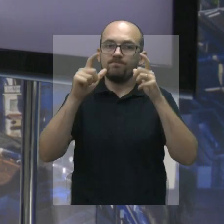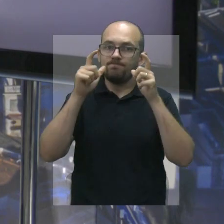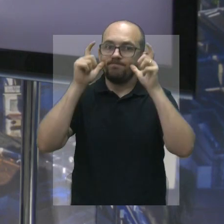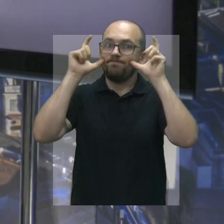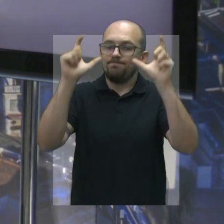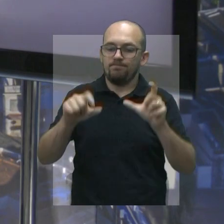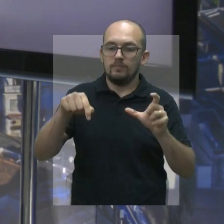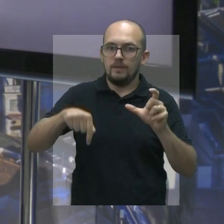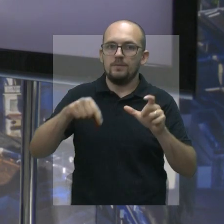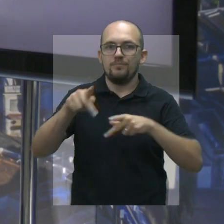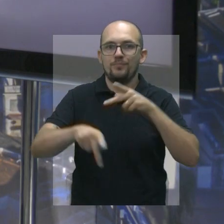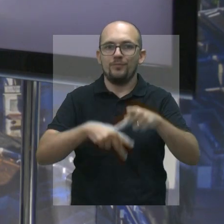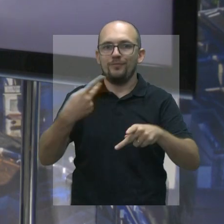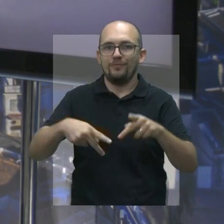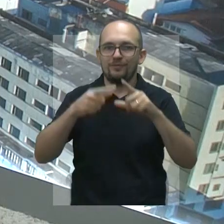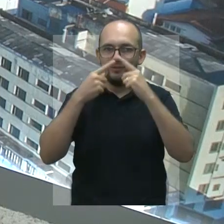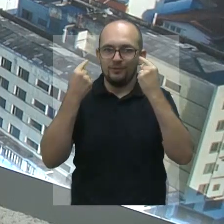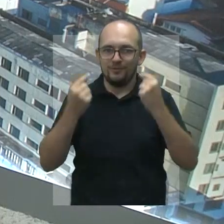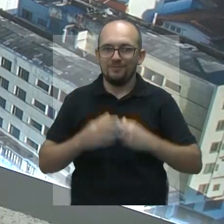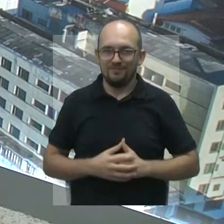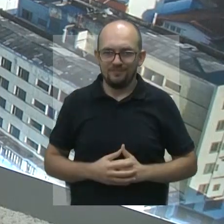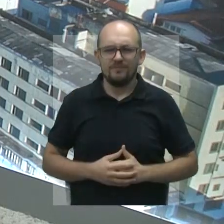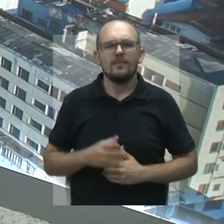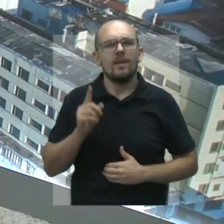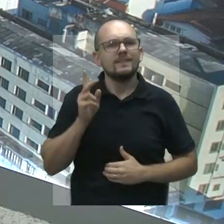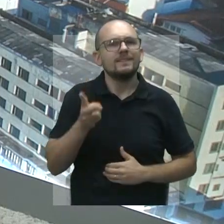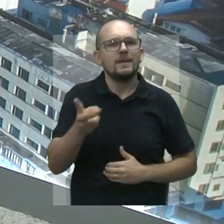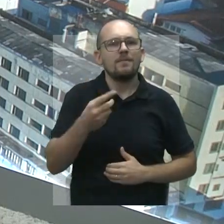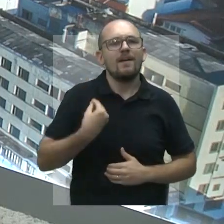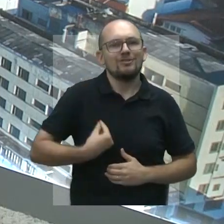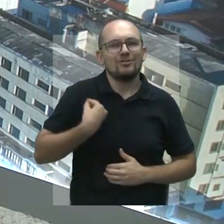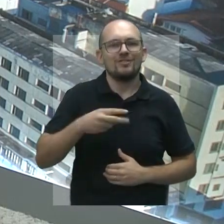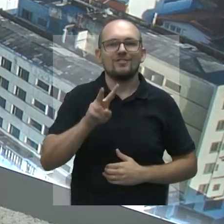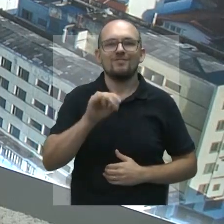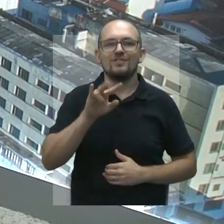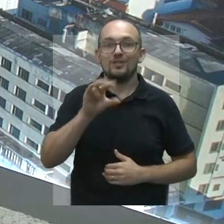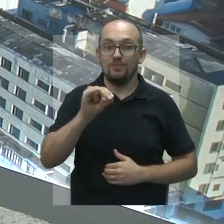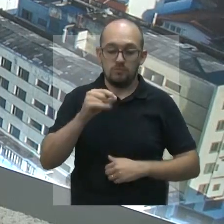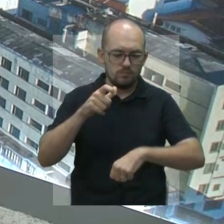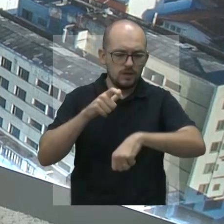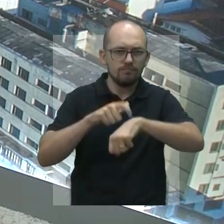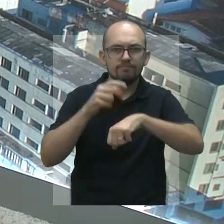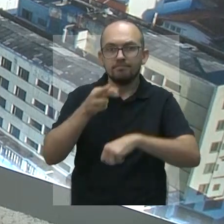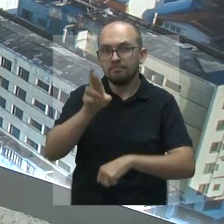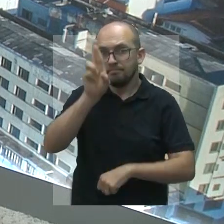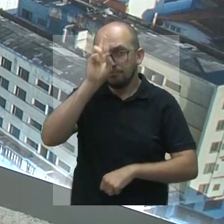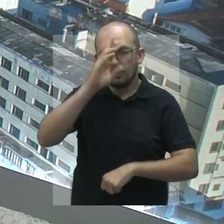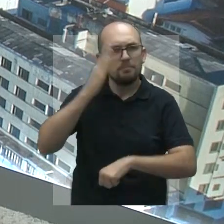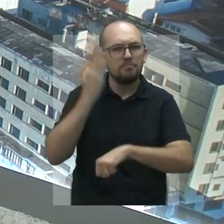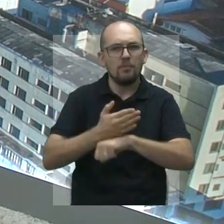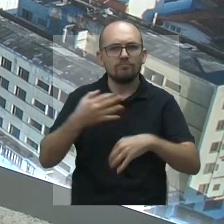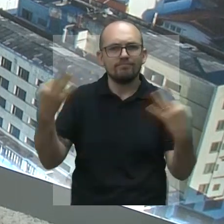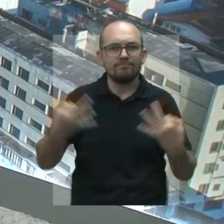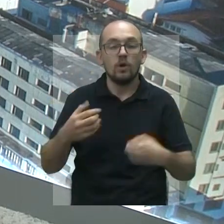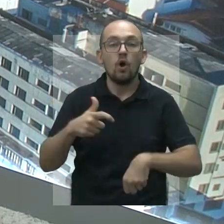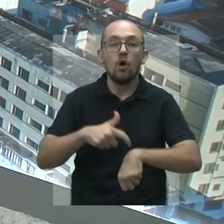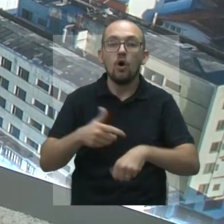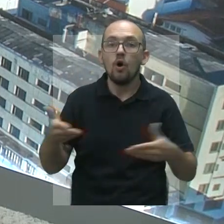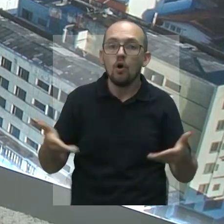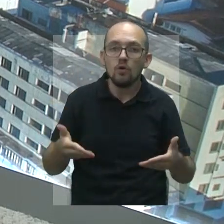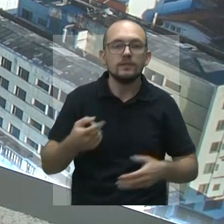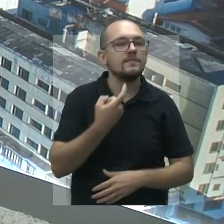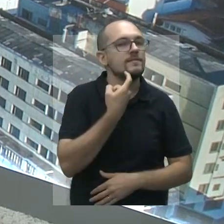de prestação de serviço. O programa é sempre ao vivo, você já sabe, agora meio-dia em ponto. Hoje é sexta-feira,